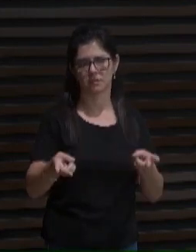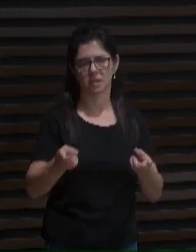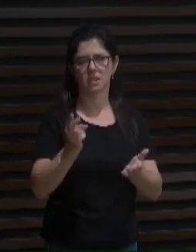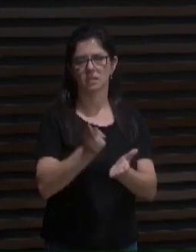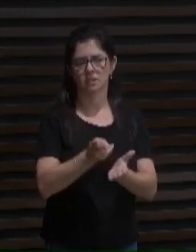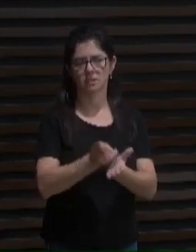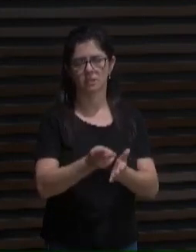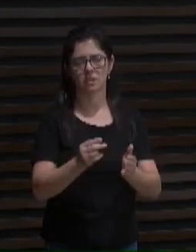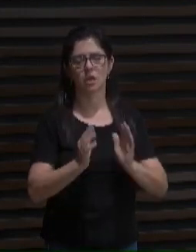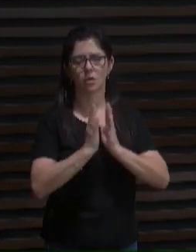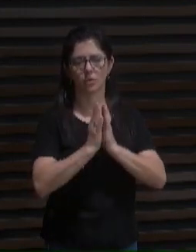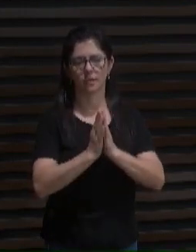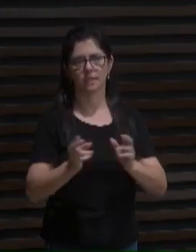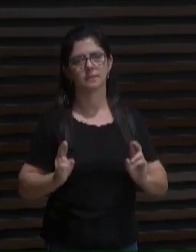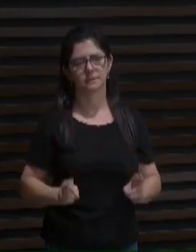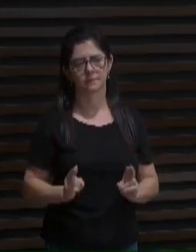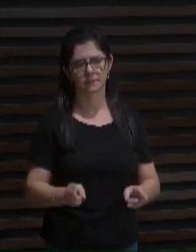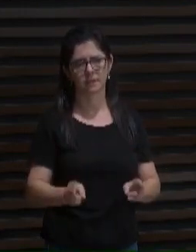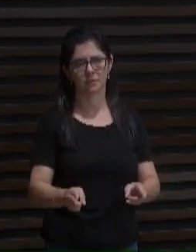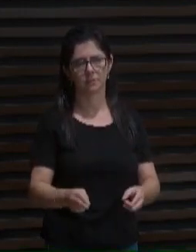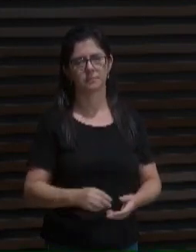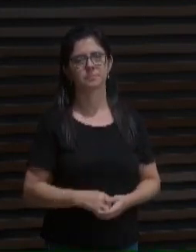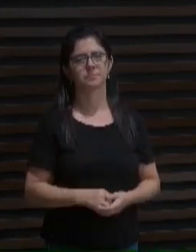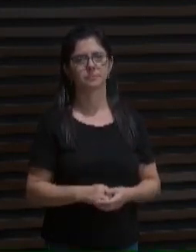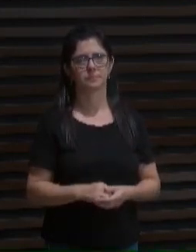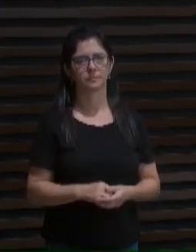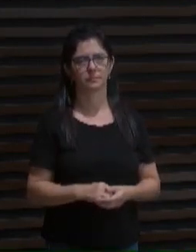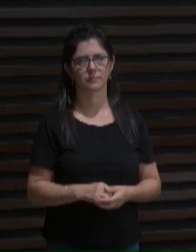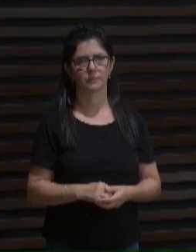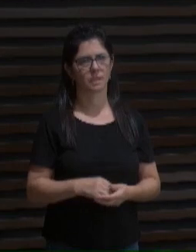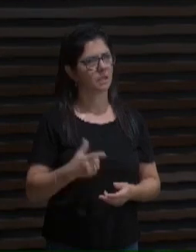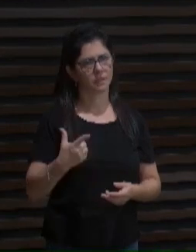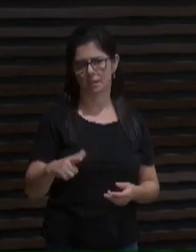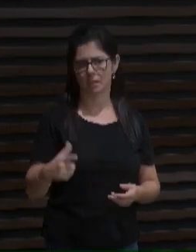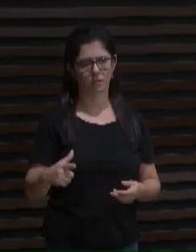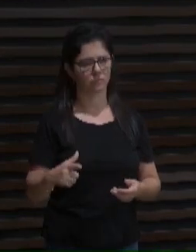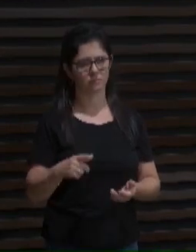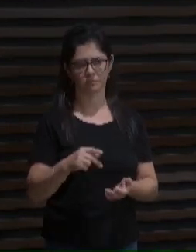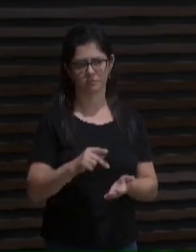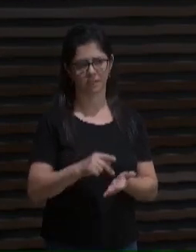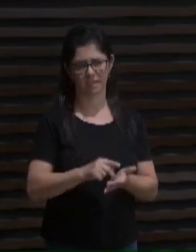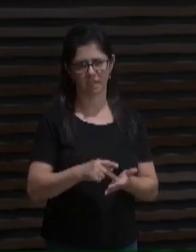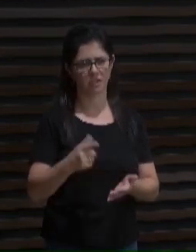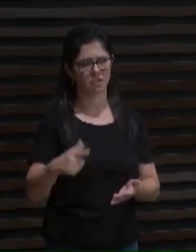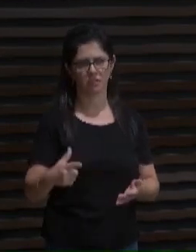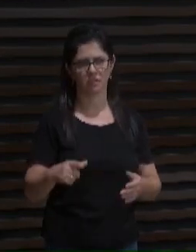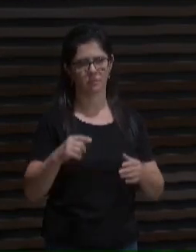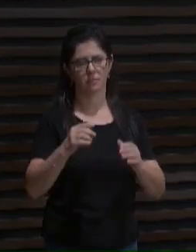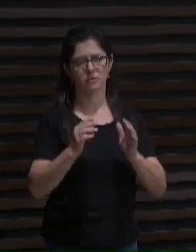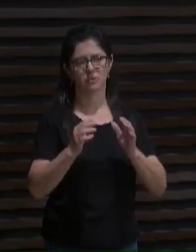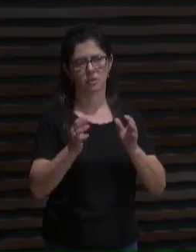sem cessar, Nara. É notório que não sabemos orar como convém, mas